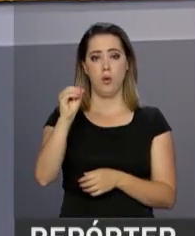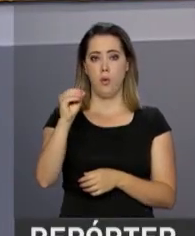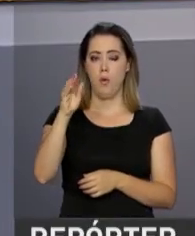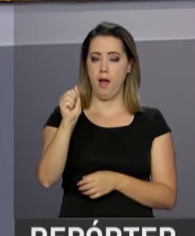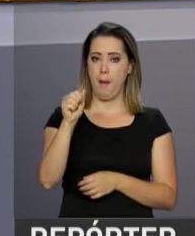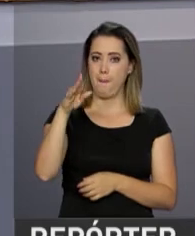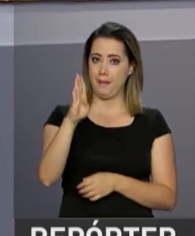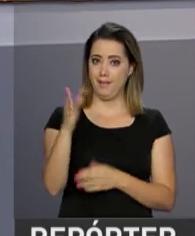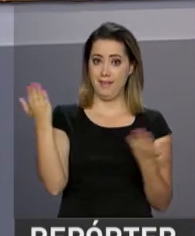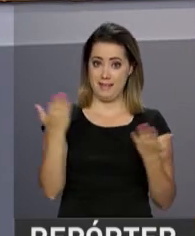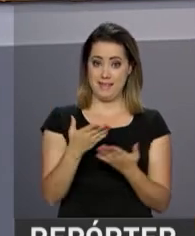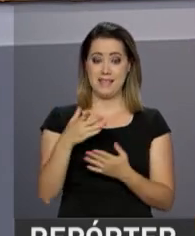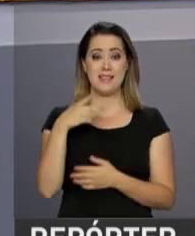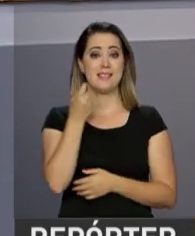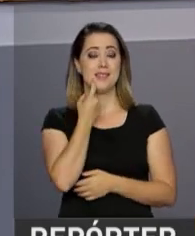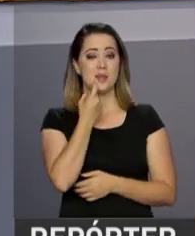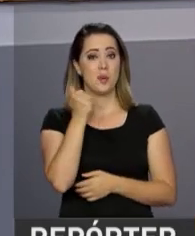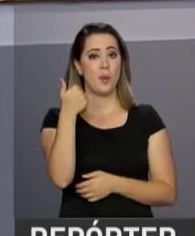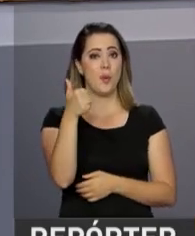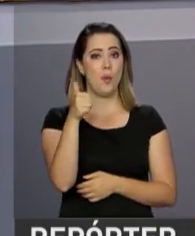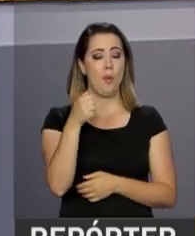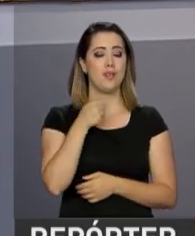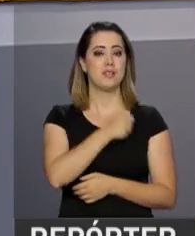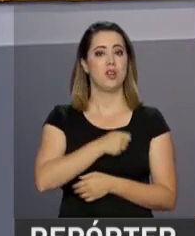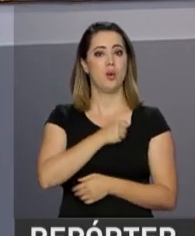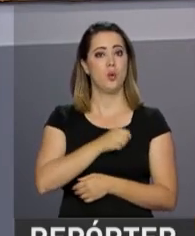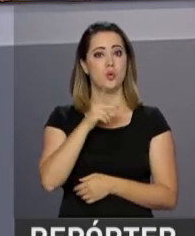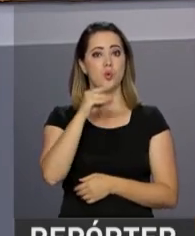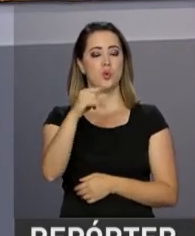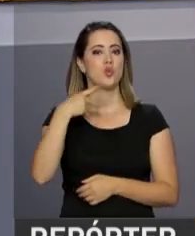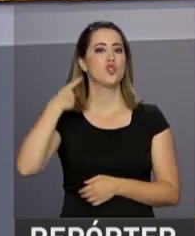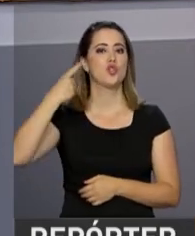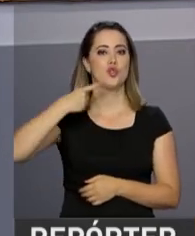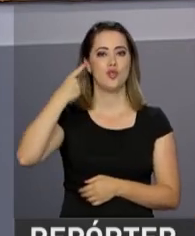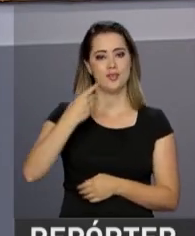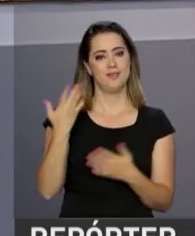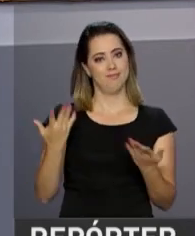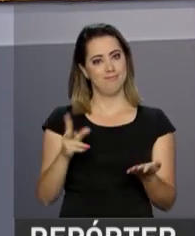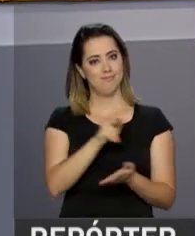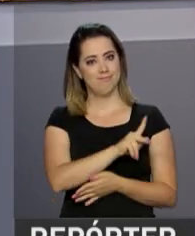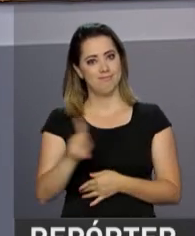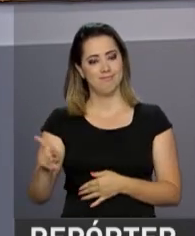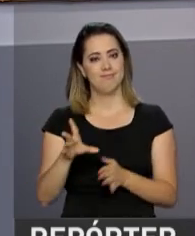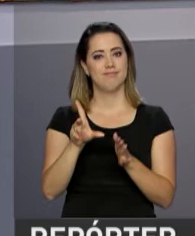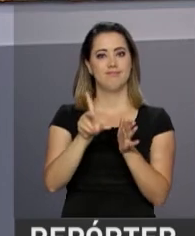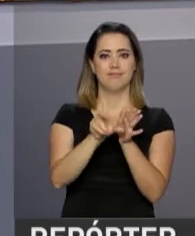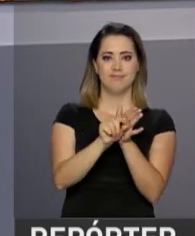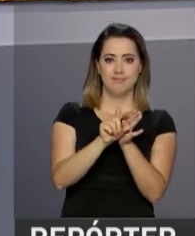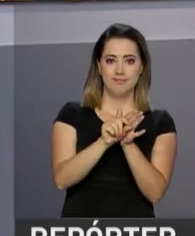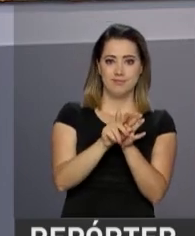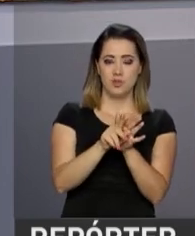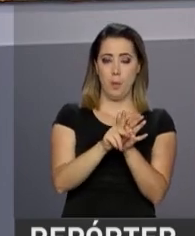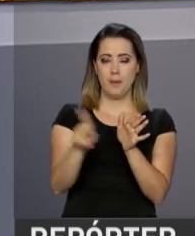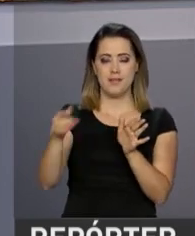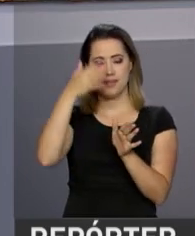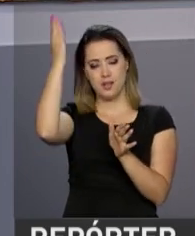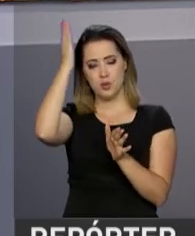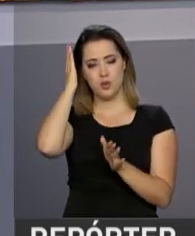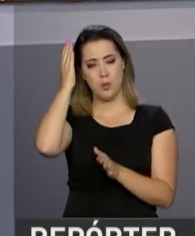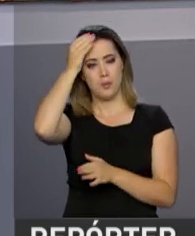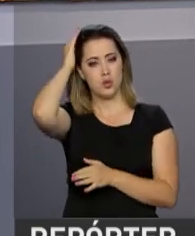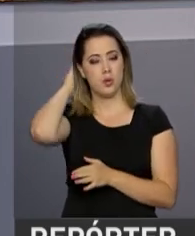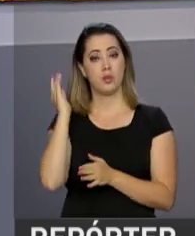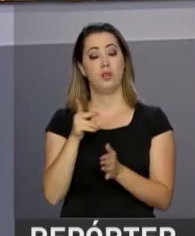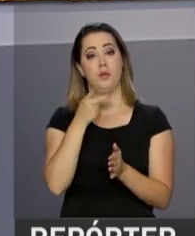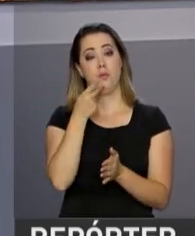sexta-feira dia 11 de agosto o dia do advogado e o presidente michel temer utilizou as redes sociais para homenagear a classe